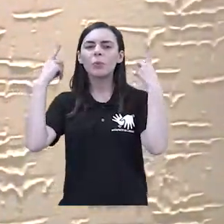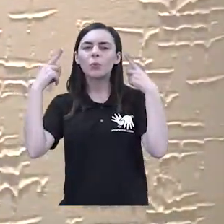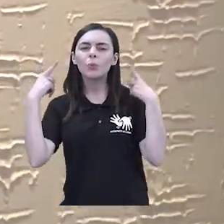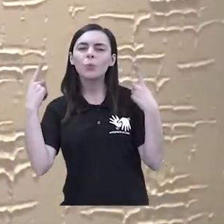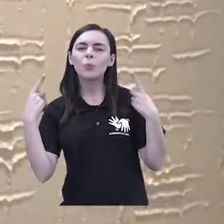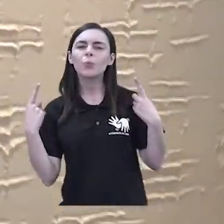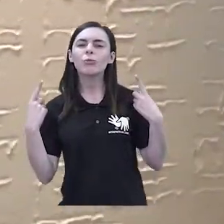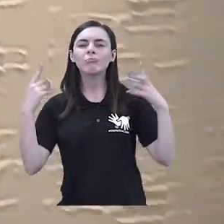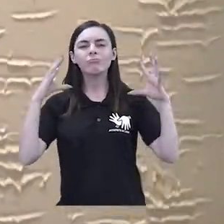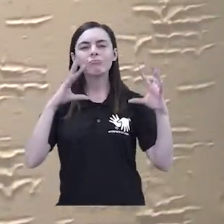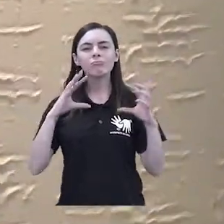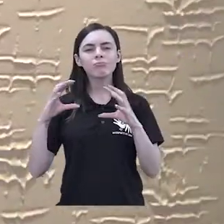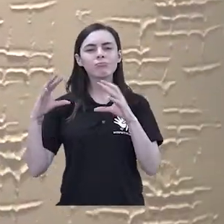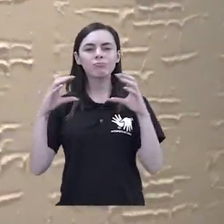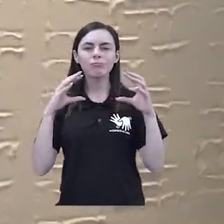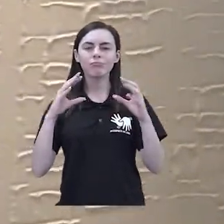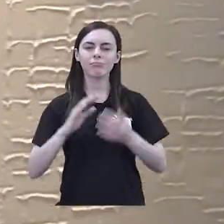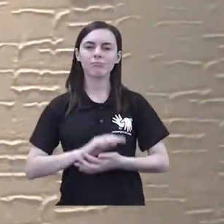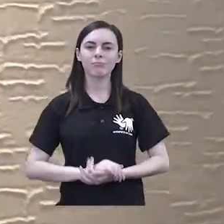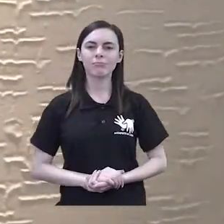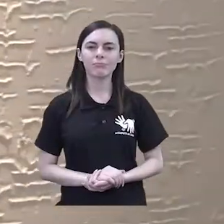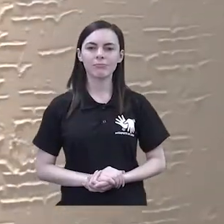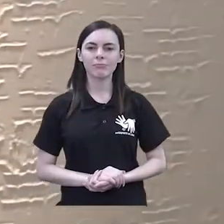onduladas e fofas,